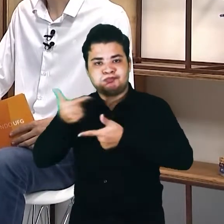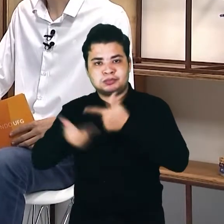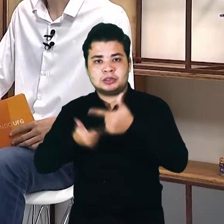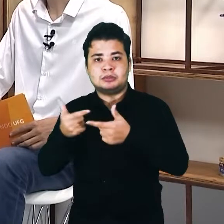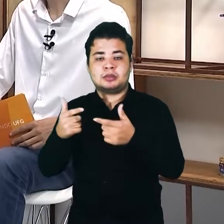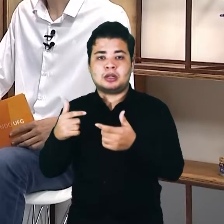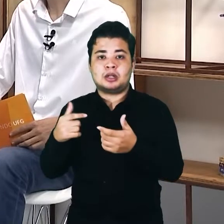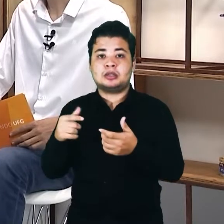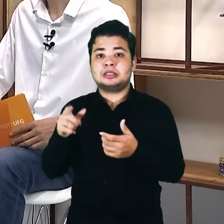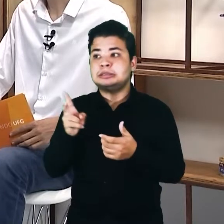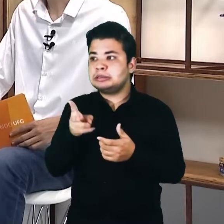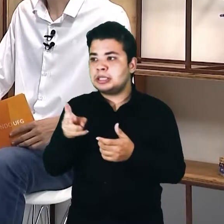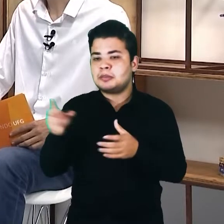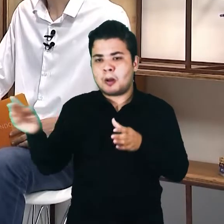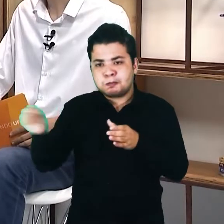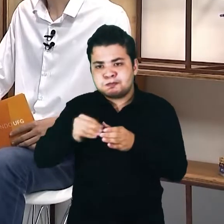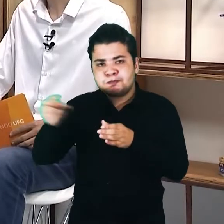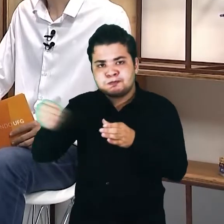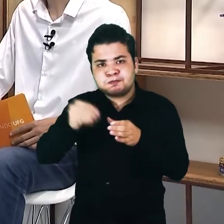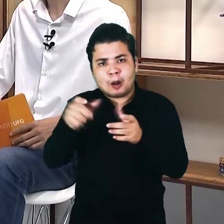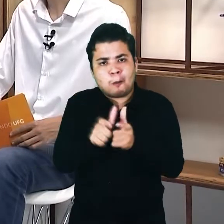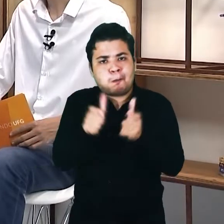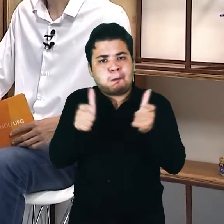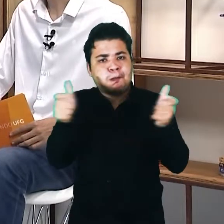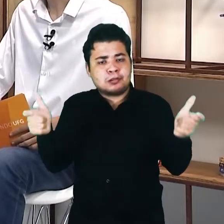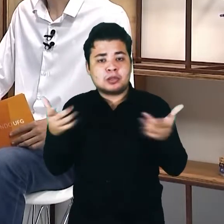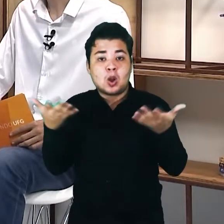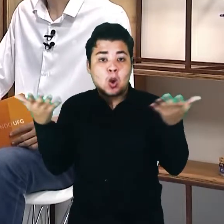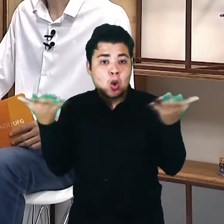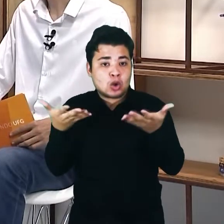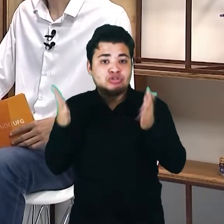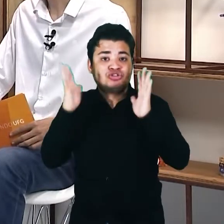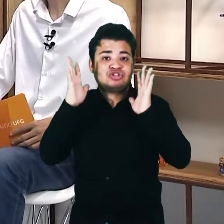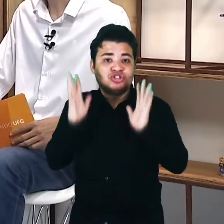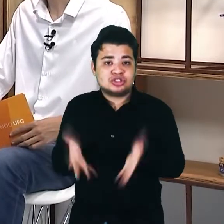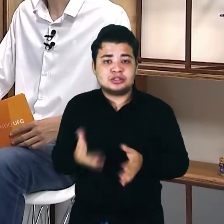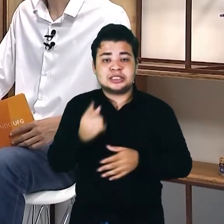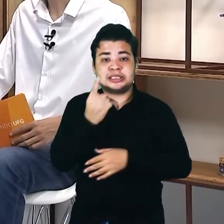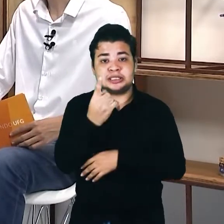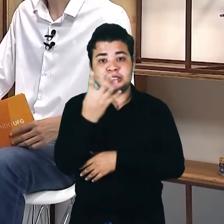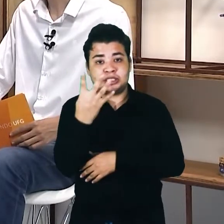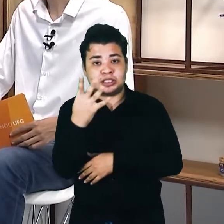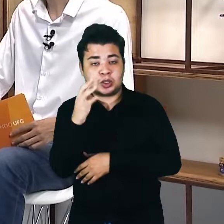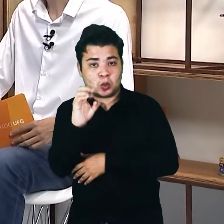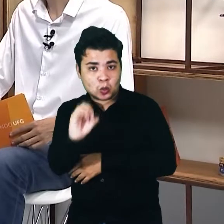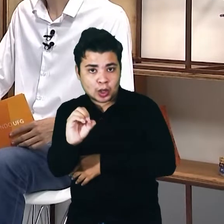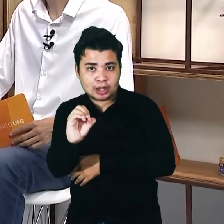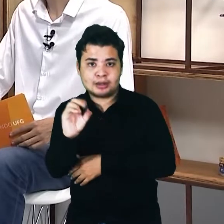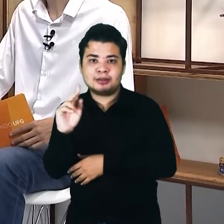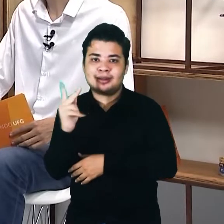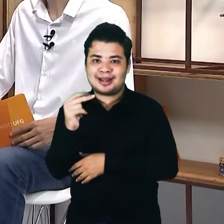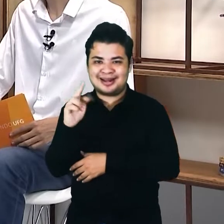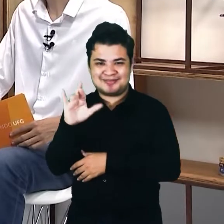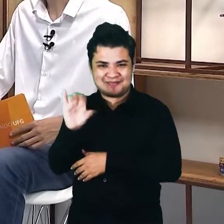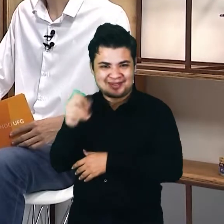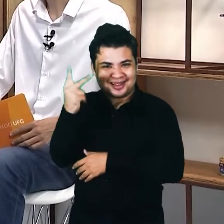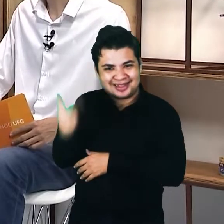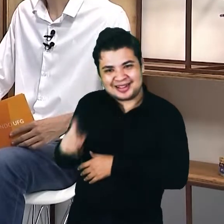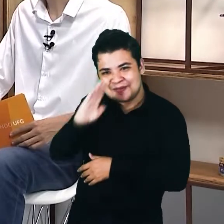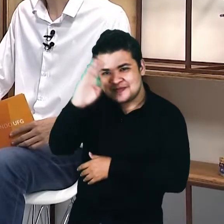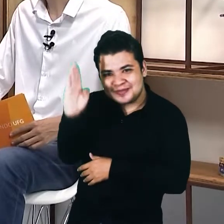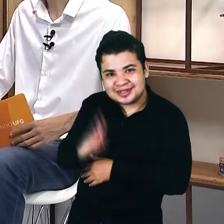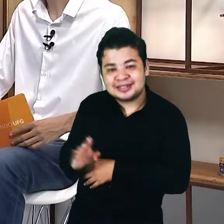coleções. Hoje a gente soma 140 herbários do Brasil e mais